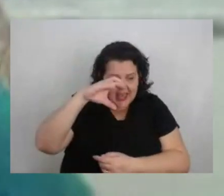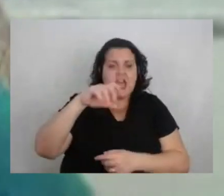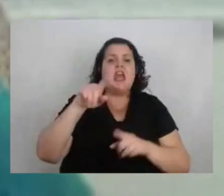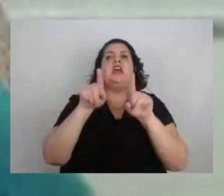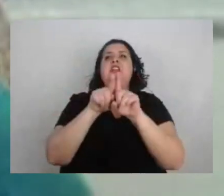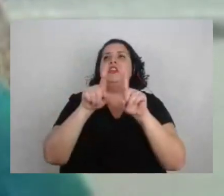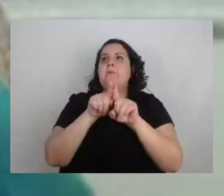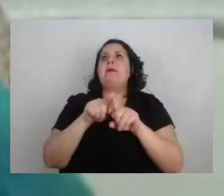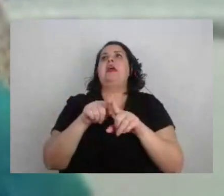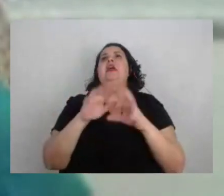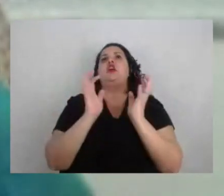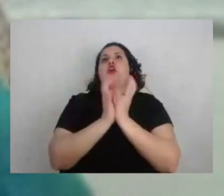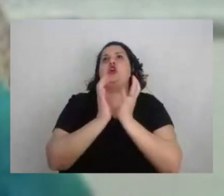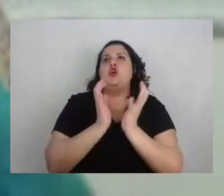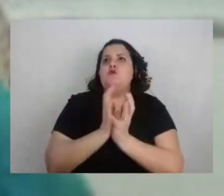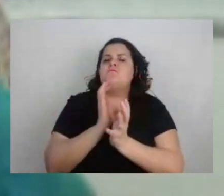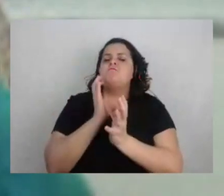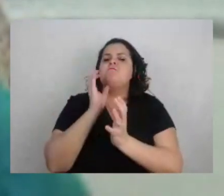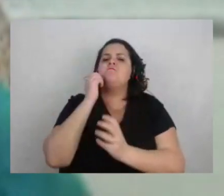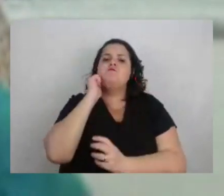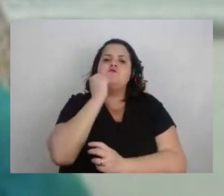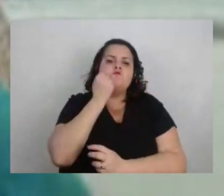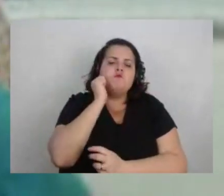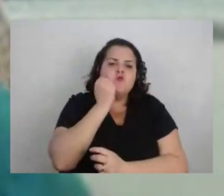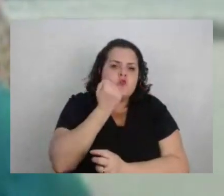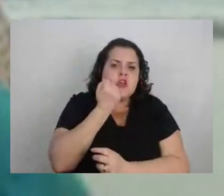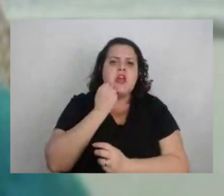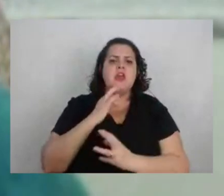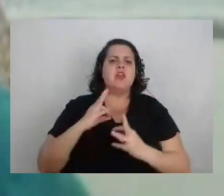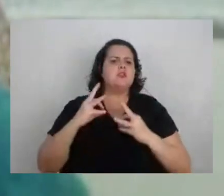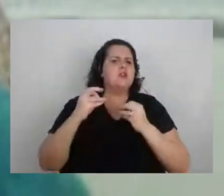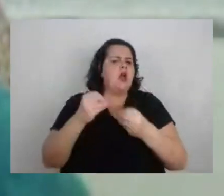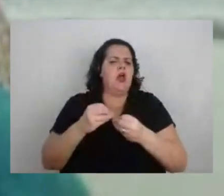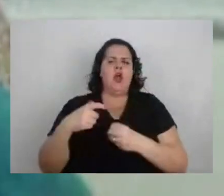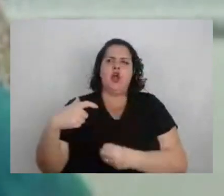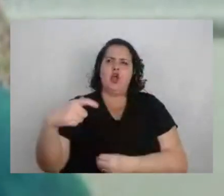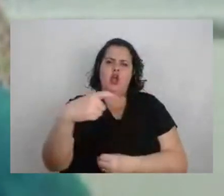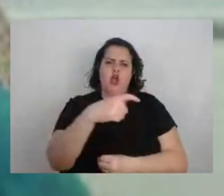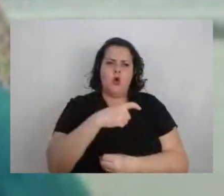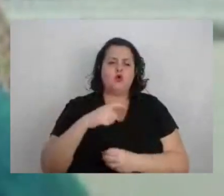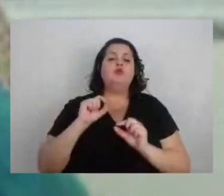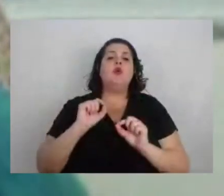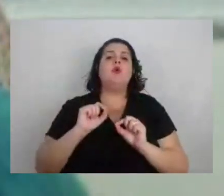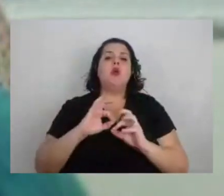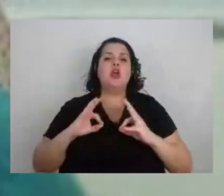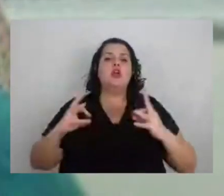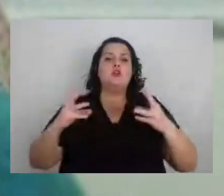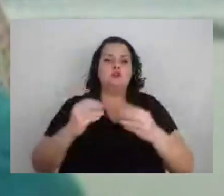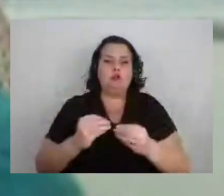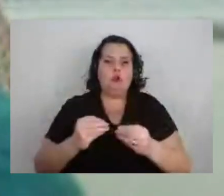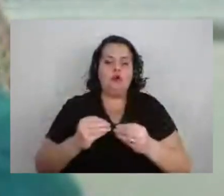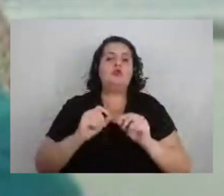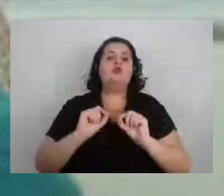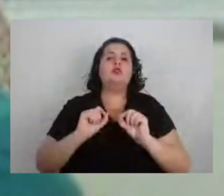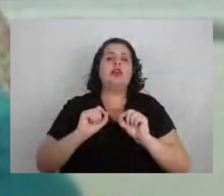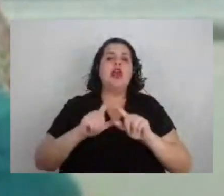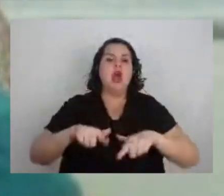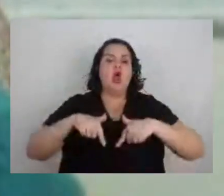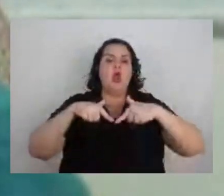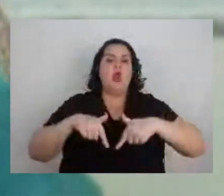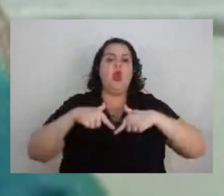Ciência, naquilo que se chama de Marcha Virtual pela Vida, que resultou num documento entregue ao